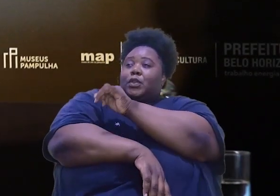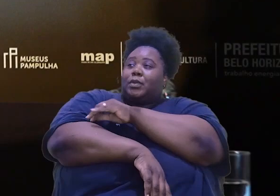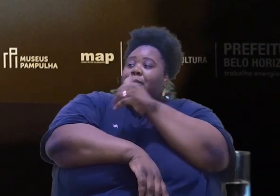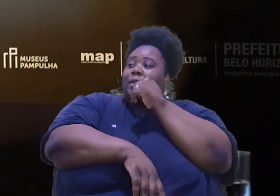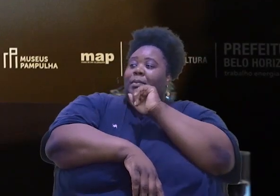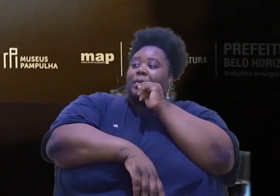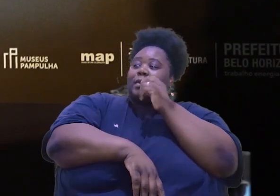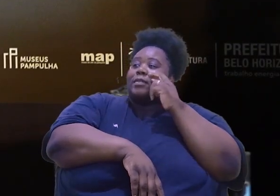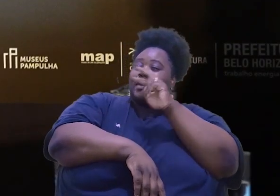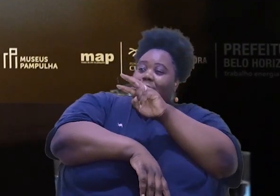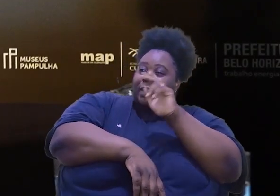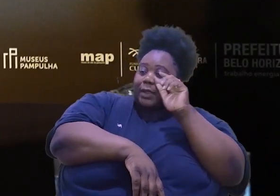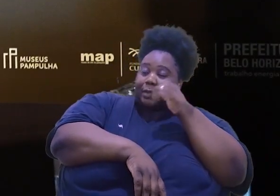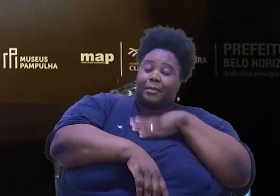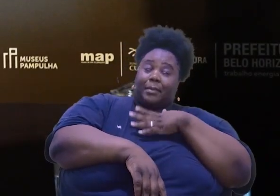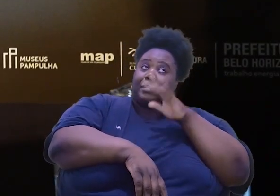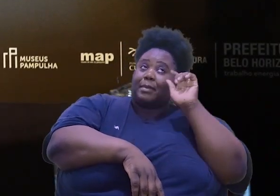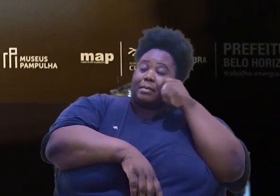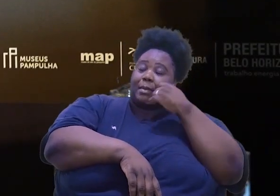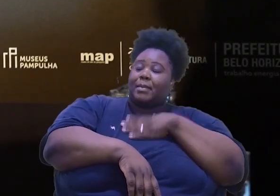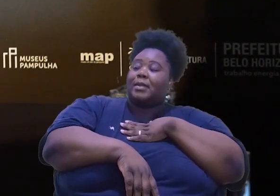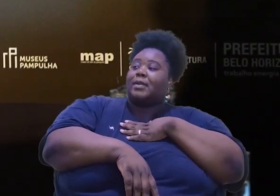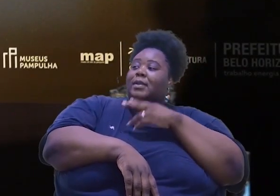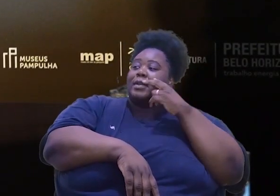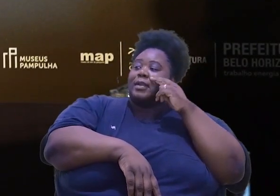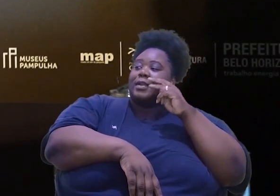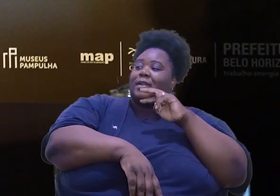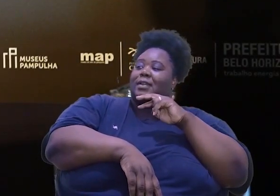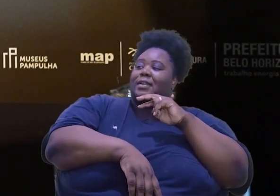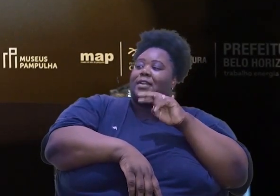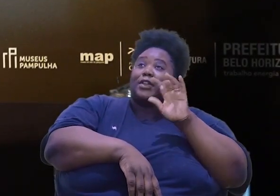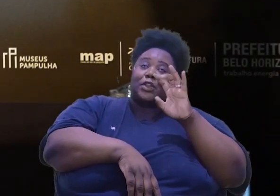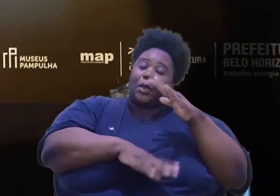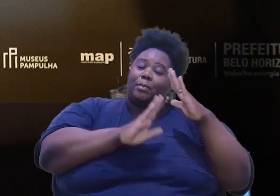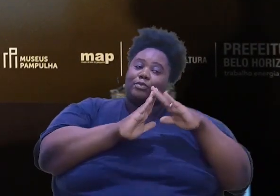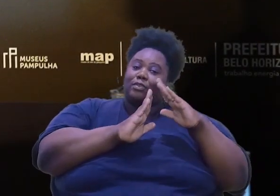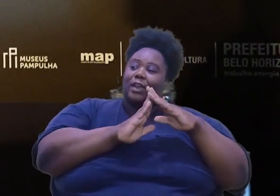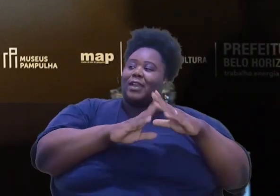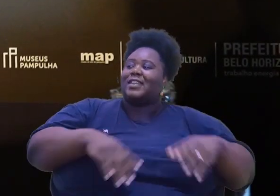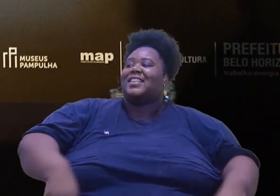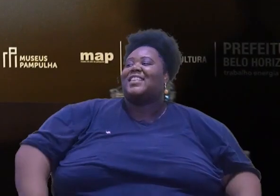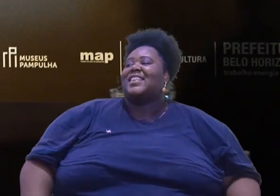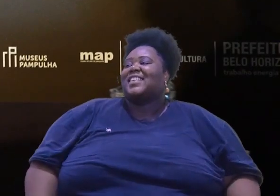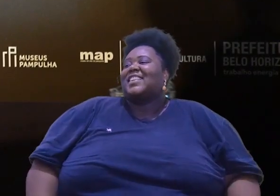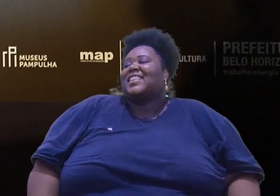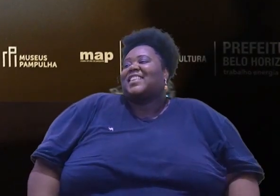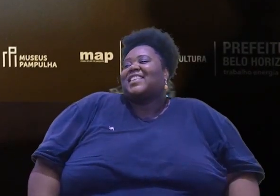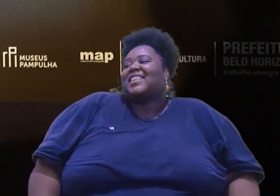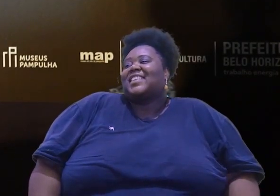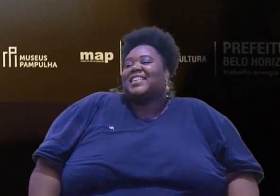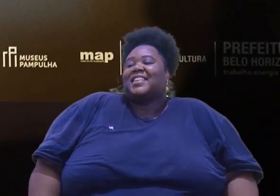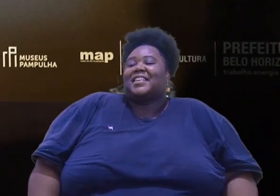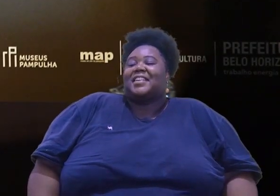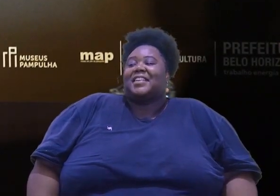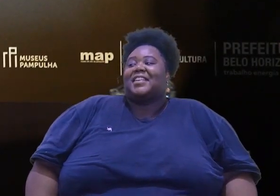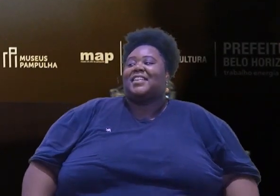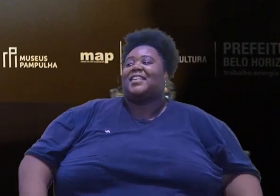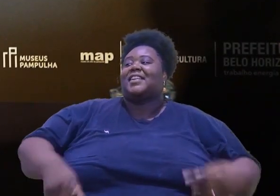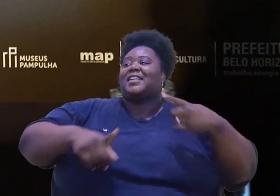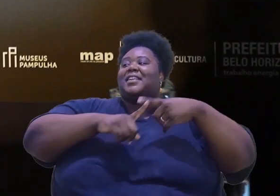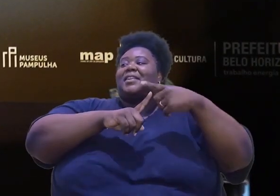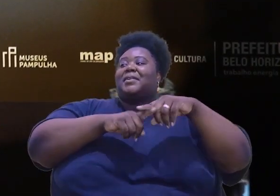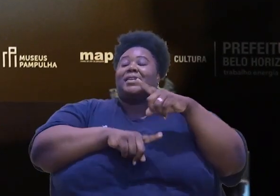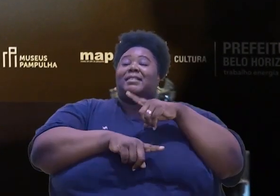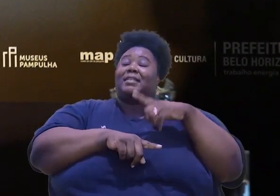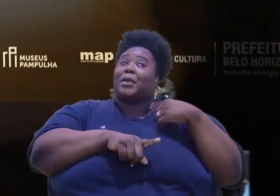falou, olha a Preta, meu apelido é Preta, para os íntimos, tá, gente? Aí, porque tem um motivo